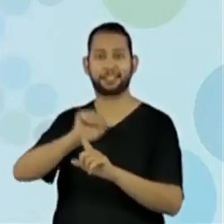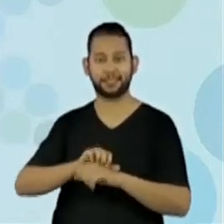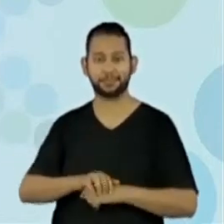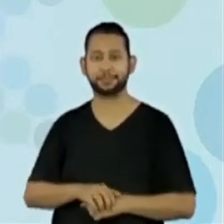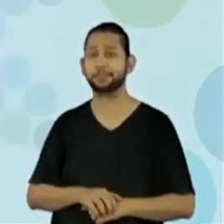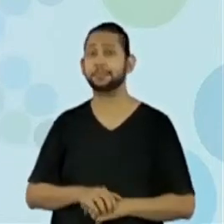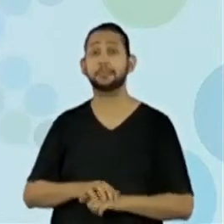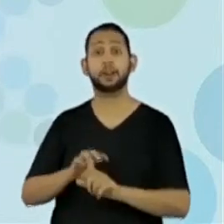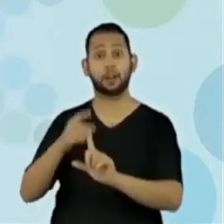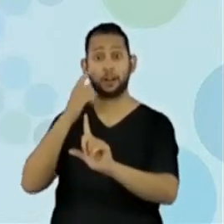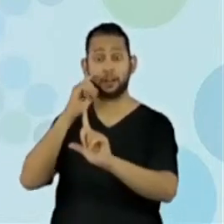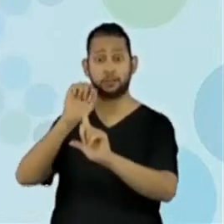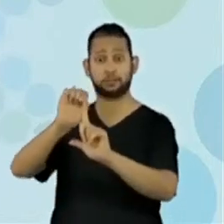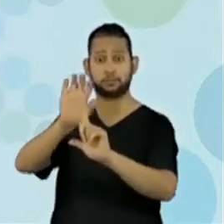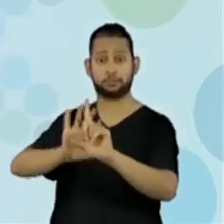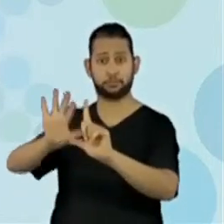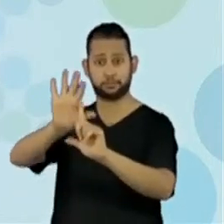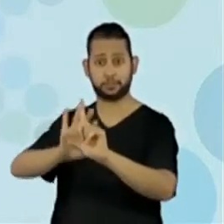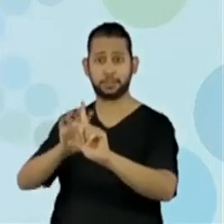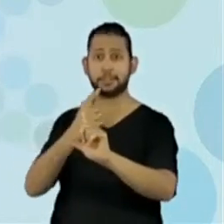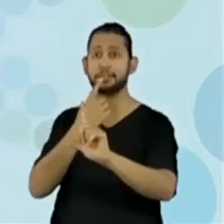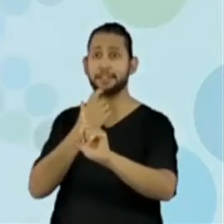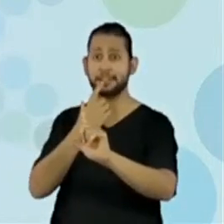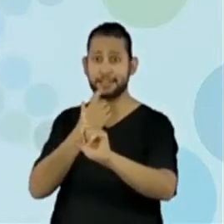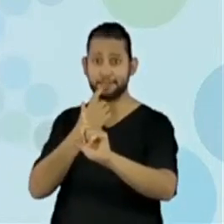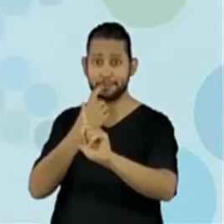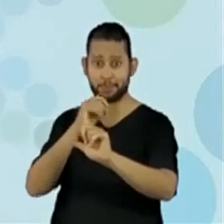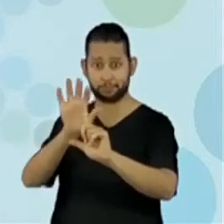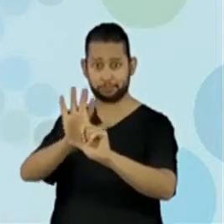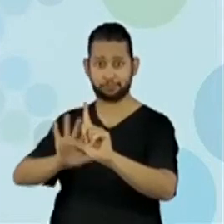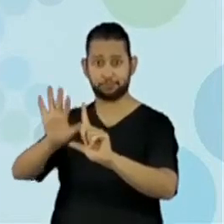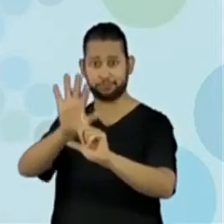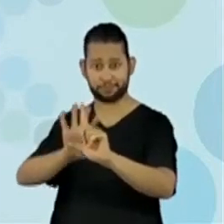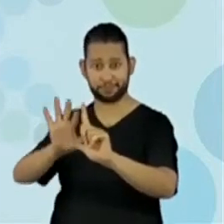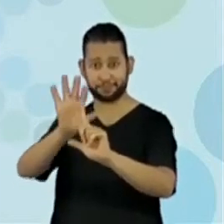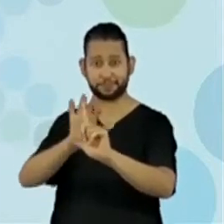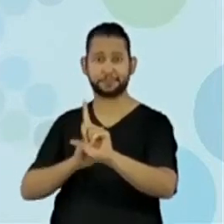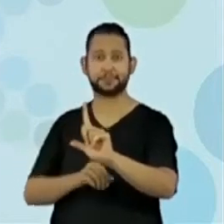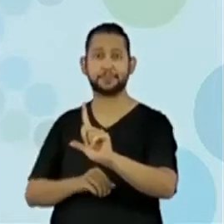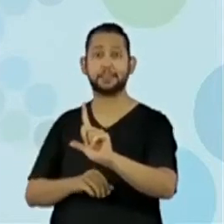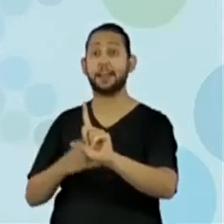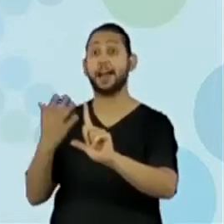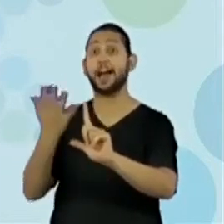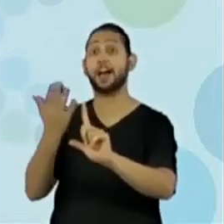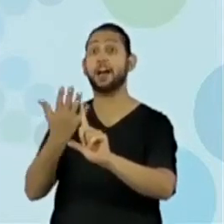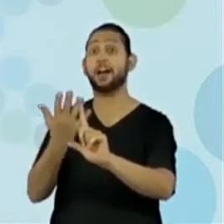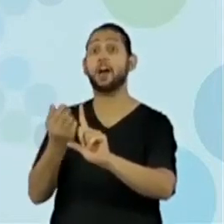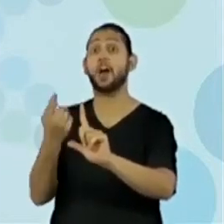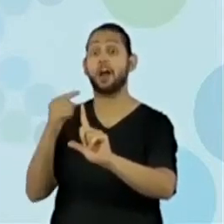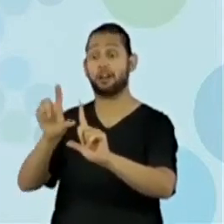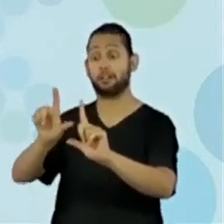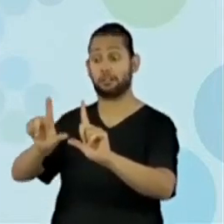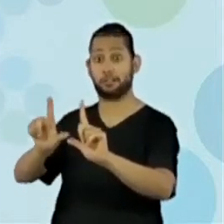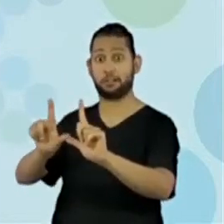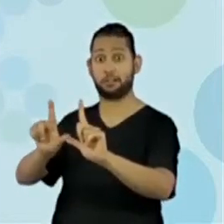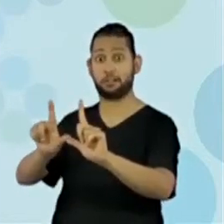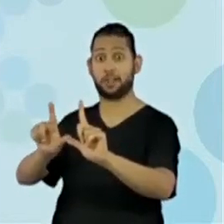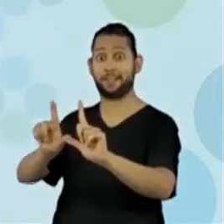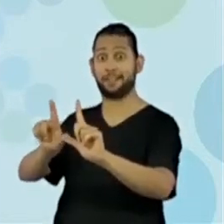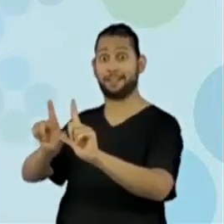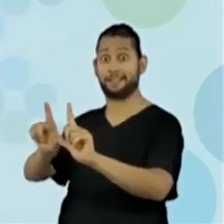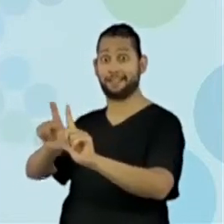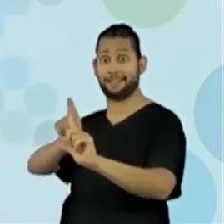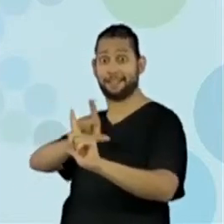Agora, aqui, ó, então aqui na frente eu tenho uma face. Lá atrás, ó, seguindo essa linha aqui,